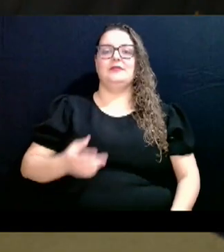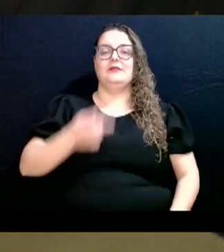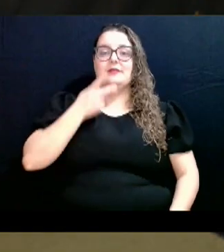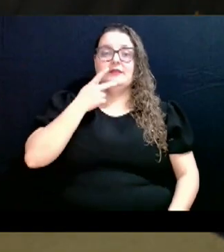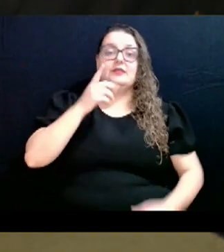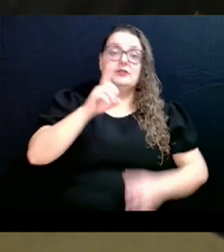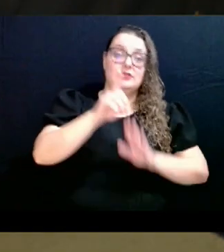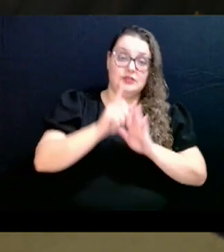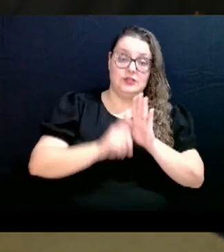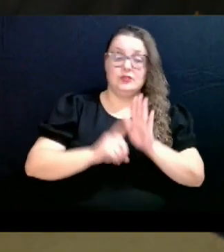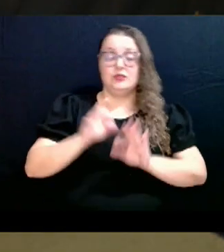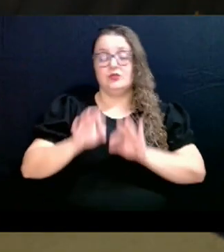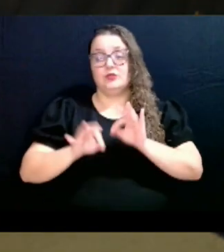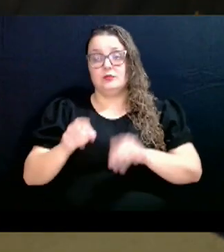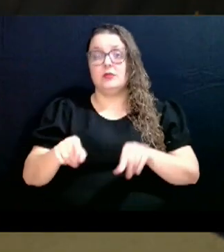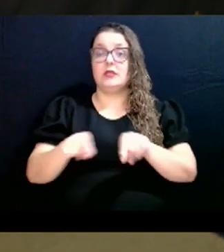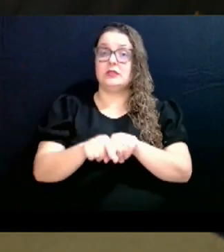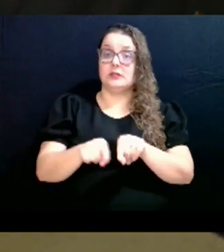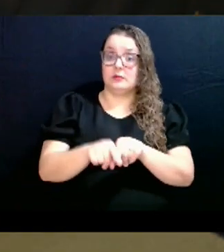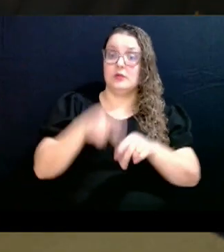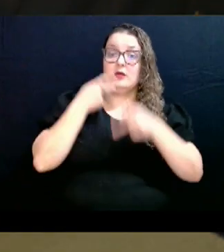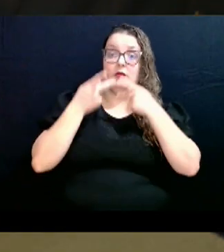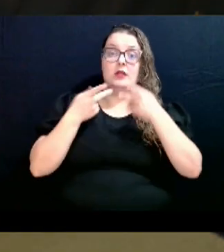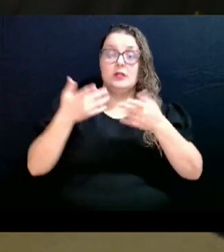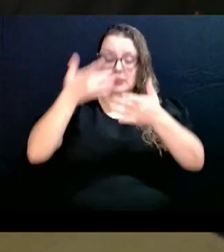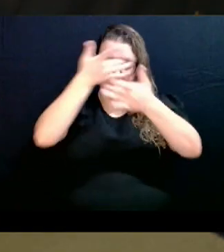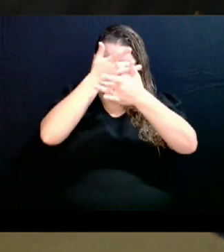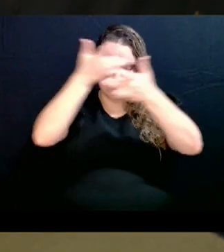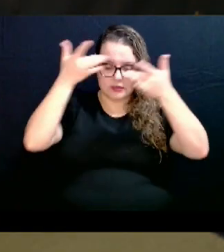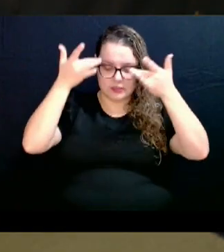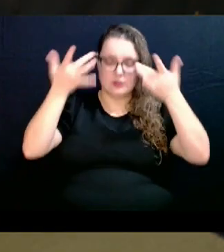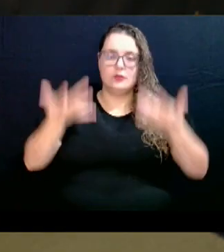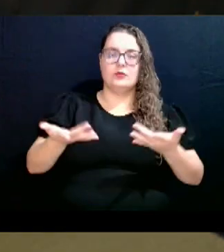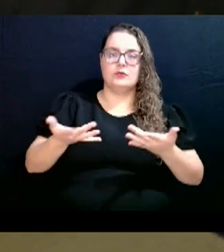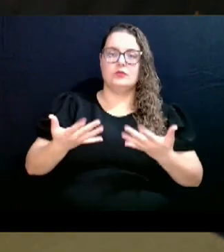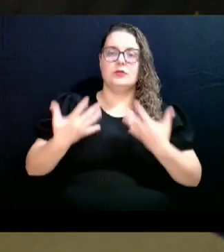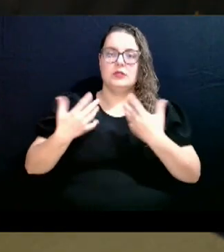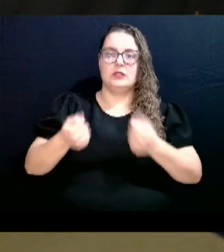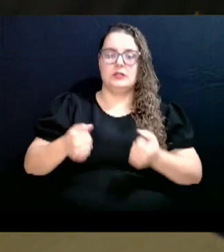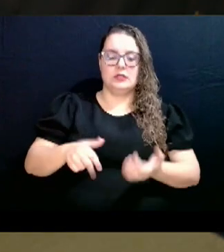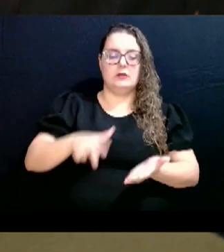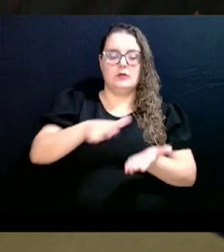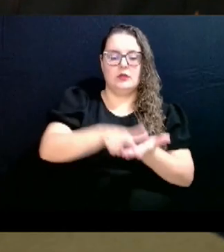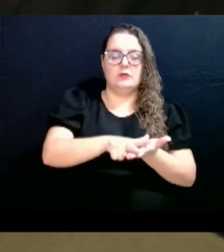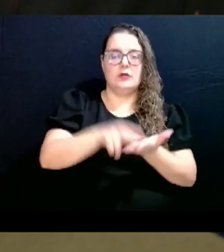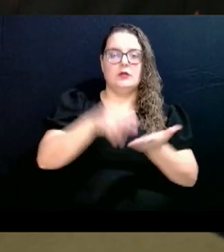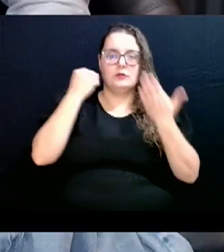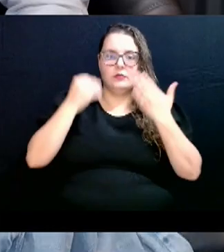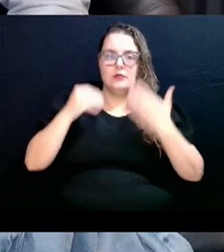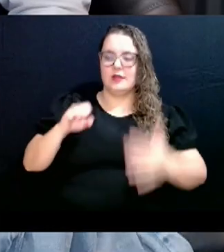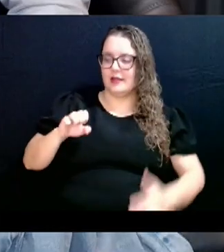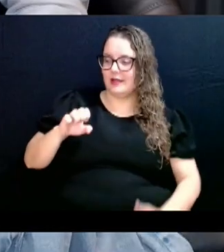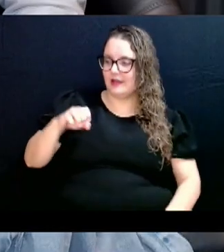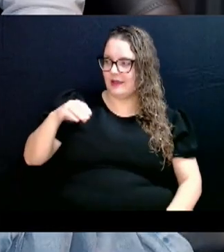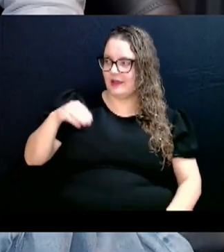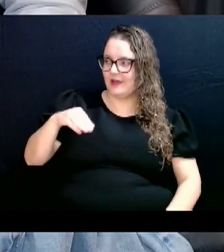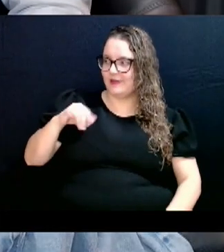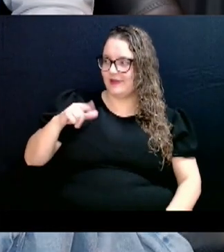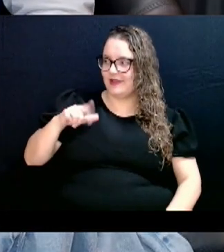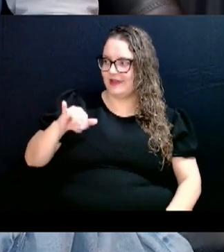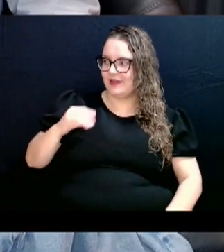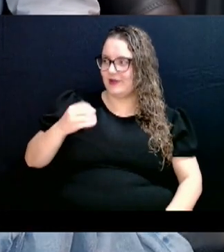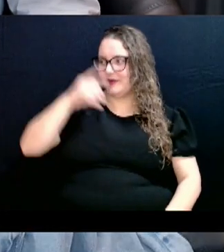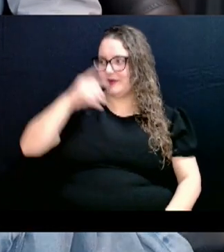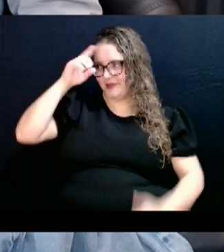justiça, mas a gente também fala de saúde mental. A gente recebe a psicanalista Emily Dias. Seja muito bem-vinda. Bom dia. Obrigada pela sua presença. Bom